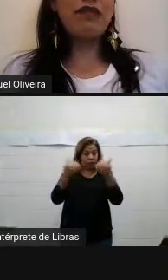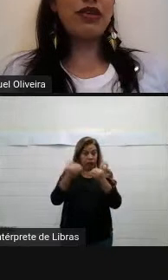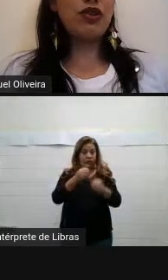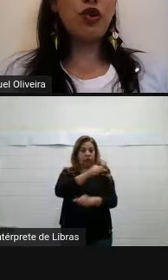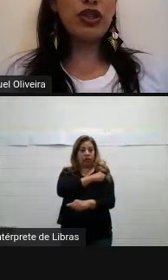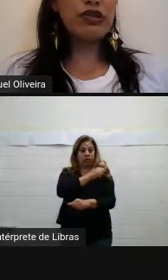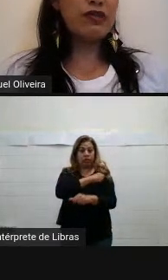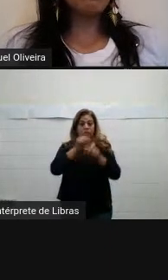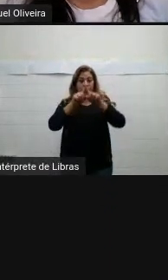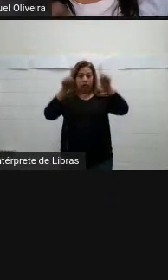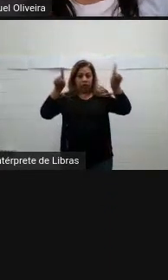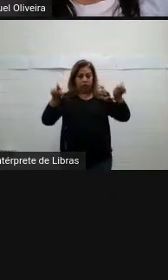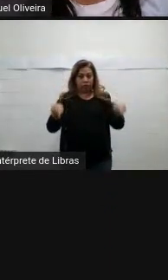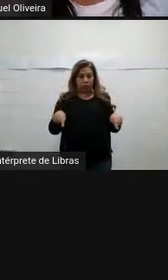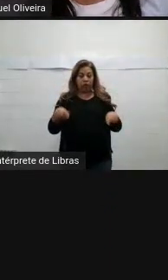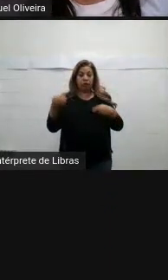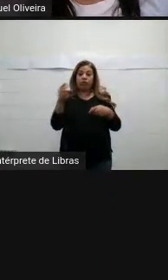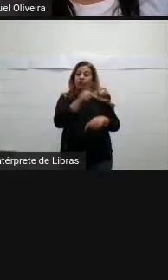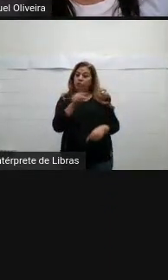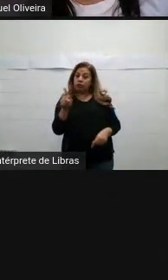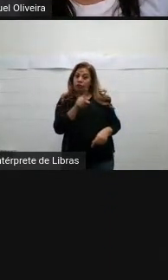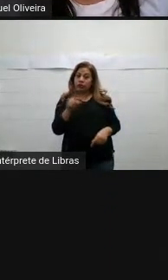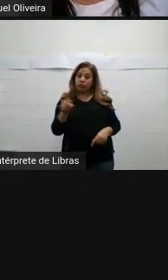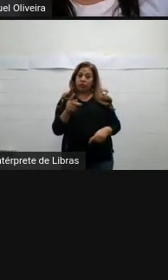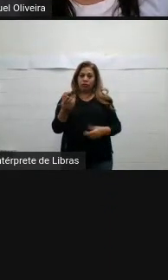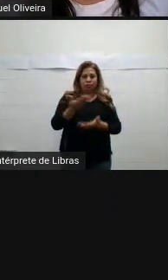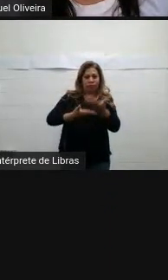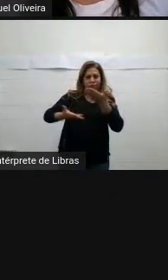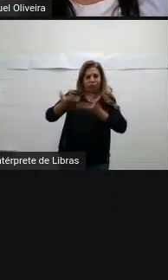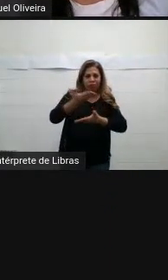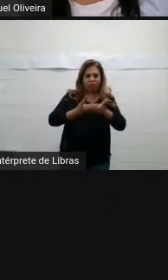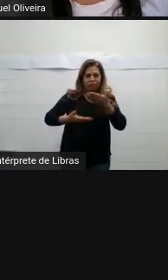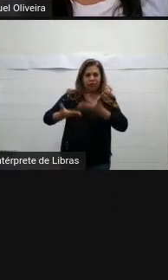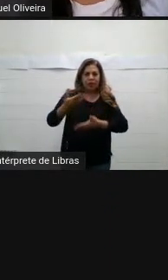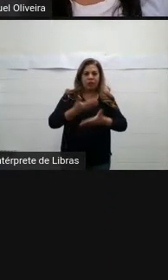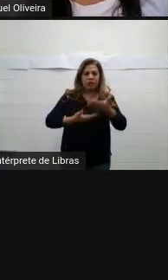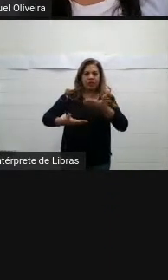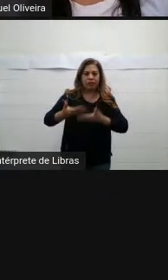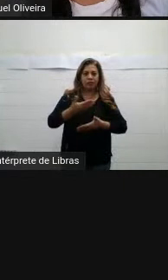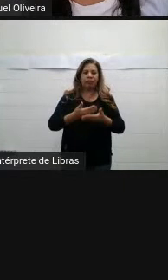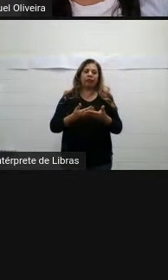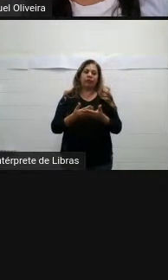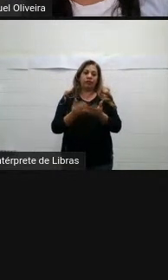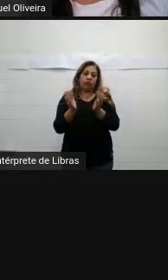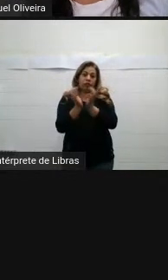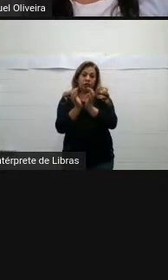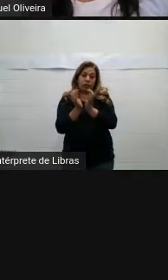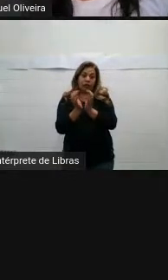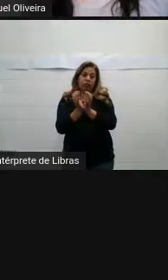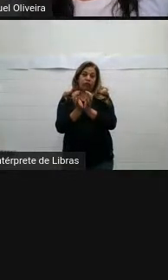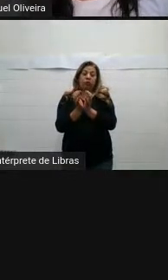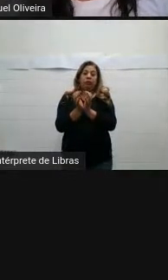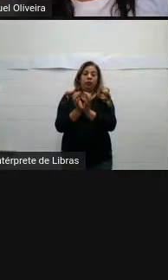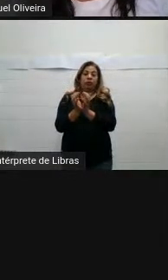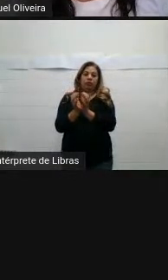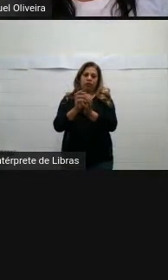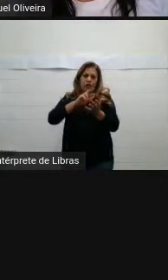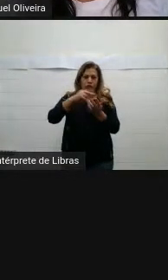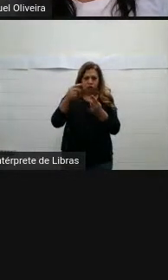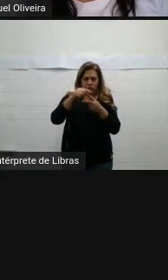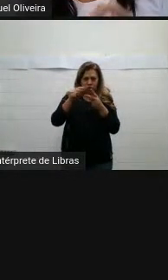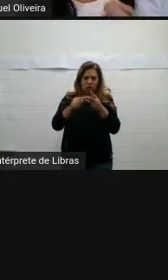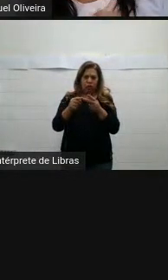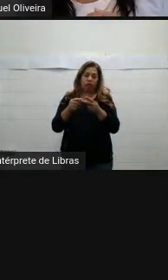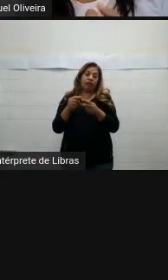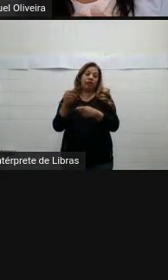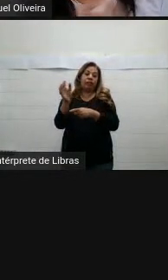estudantes, servidores, professores envolvidos, né, entre o pessoal do coletivo Sala de Reboque. Então, foi um documentário